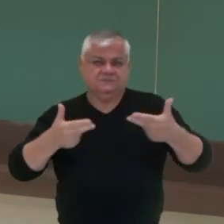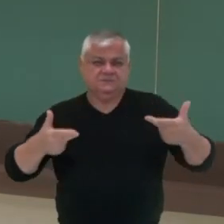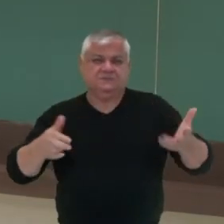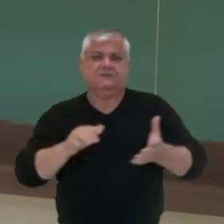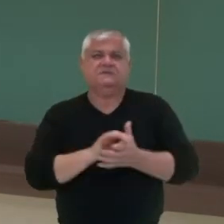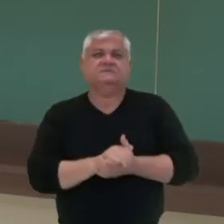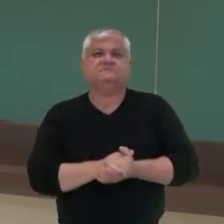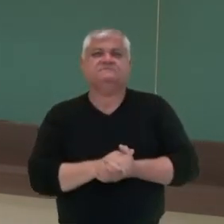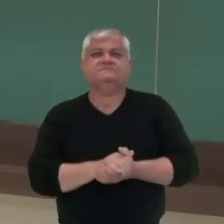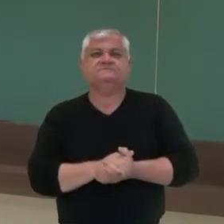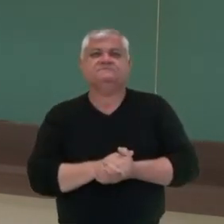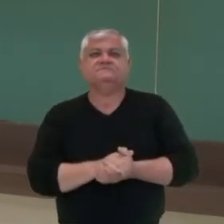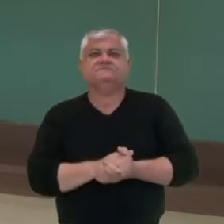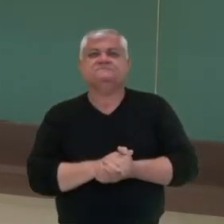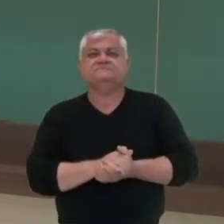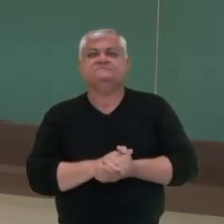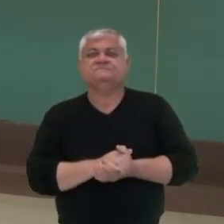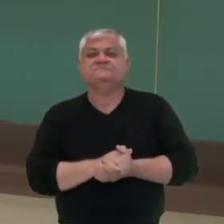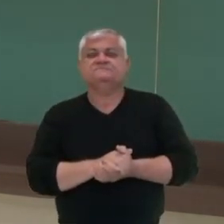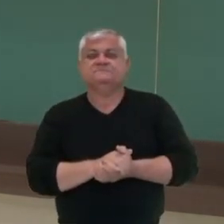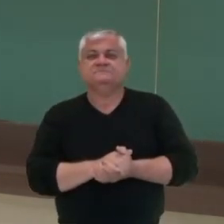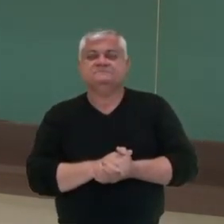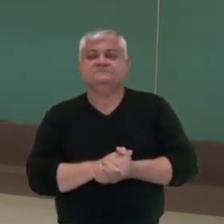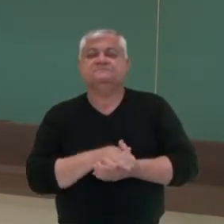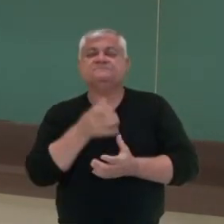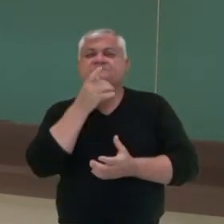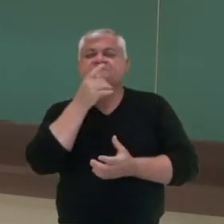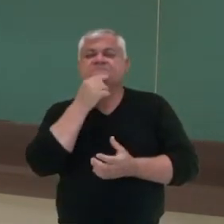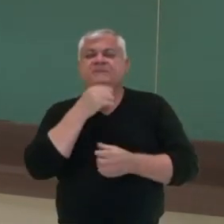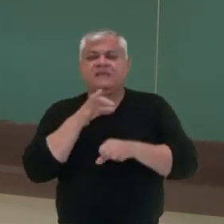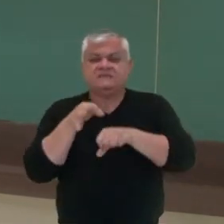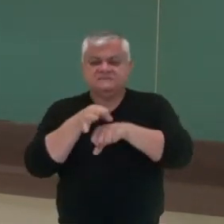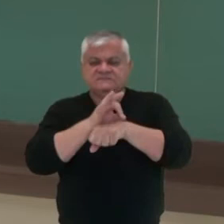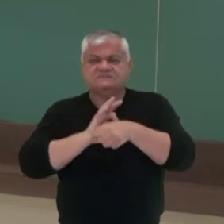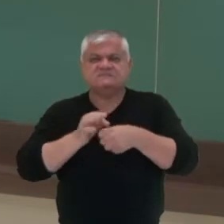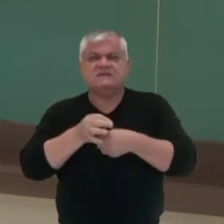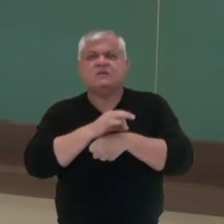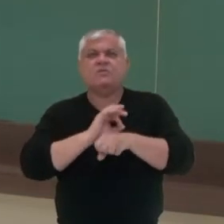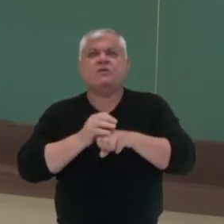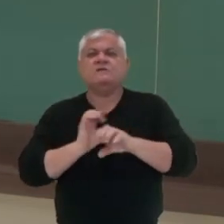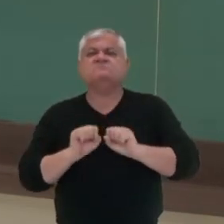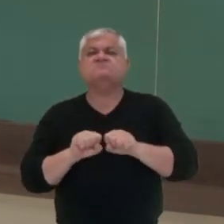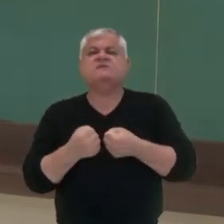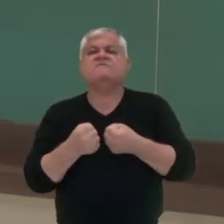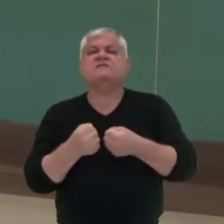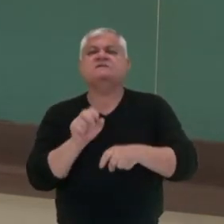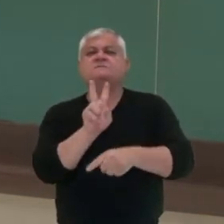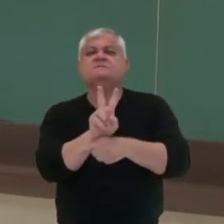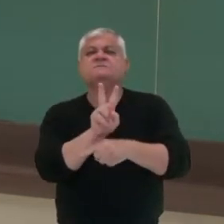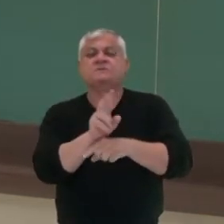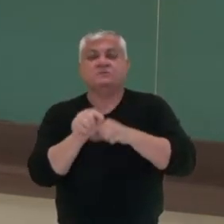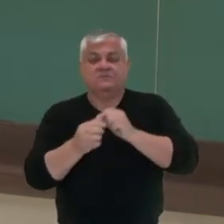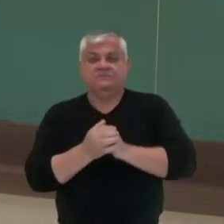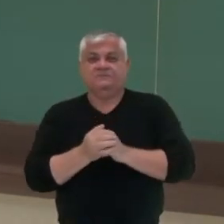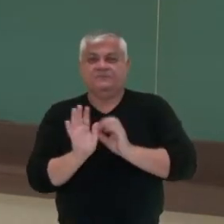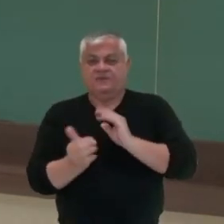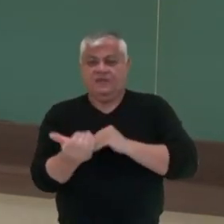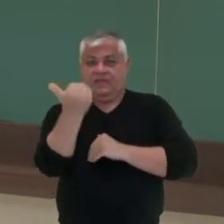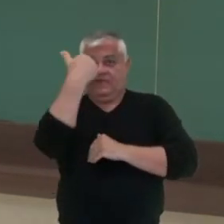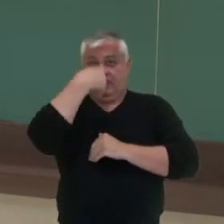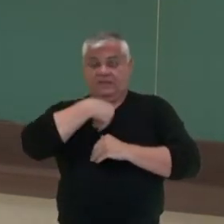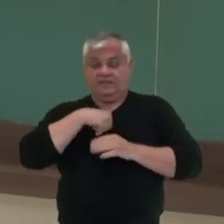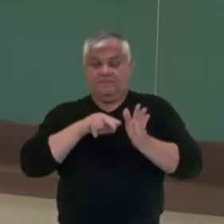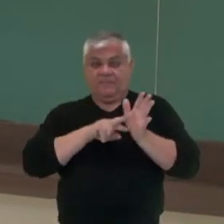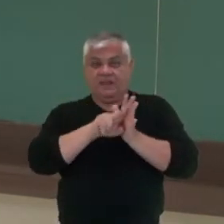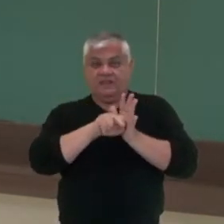monócitos. As células de defesa é a primeira linha do nosso corpo de defesa. Então, por exemplo, se entra alguma bactéria, algum vírus